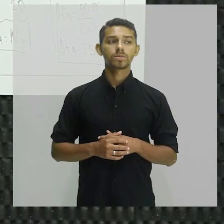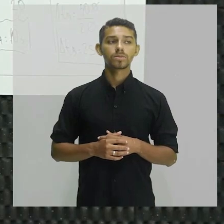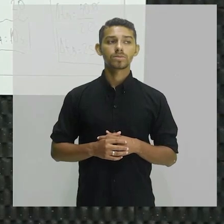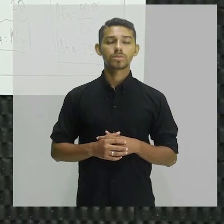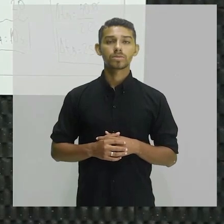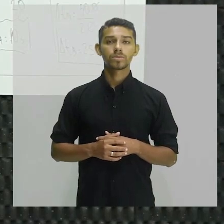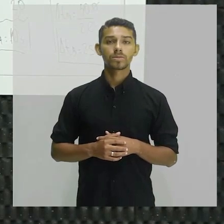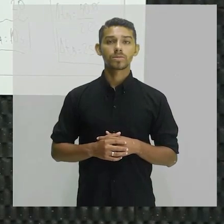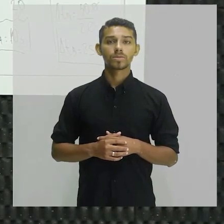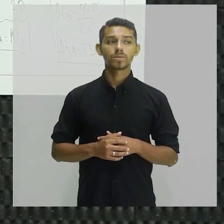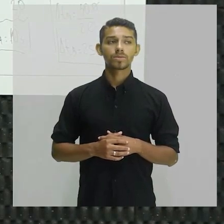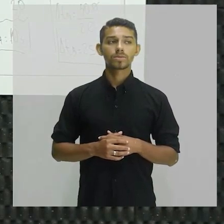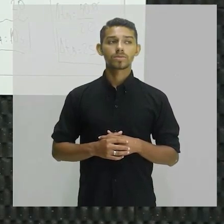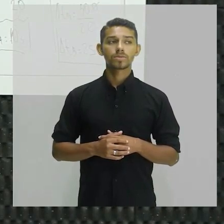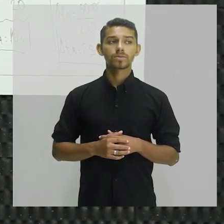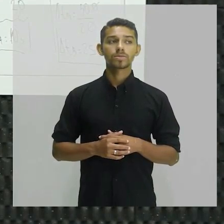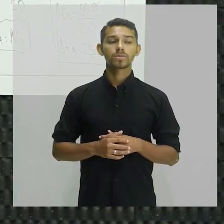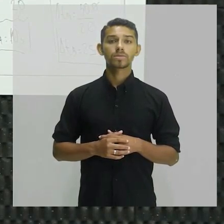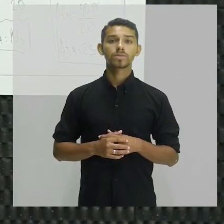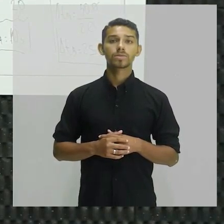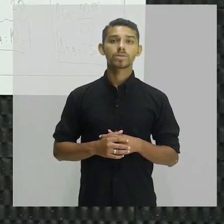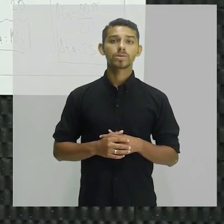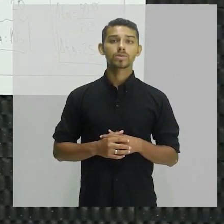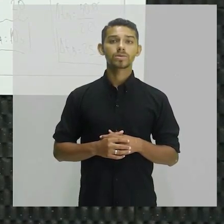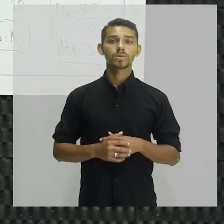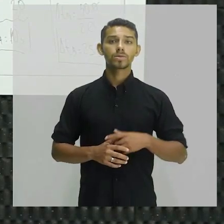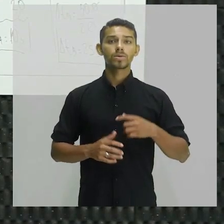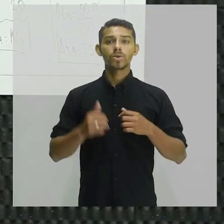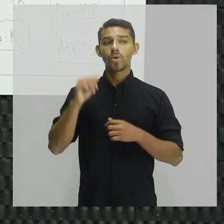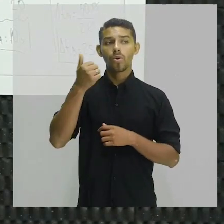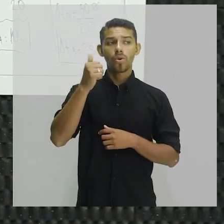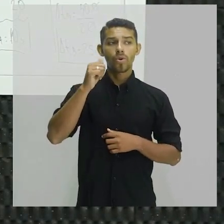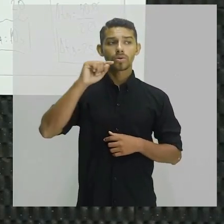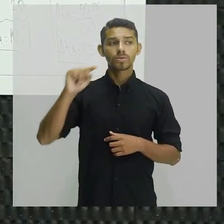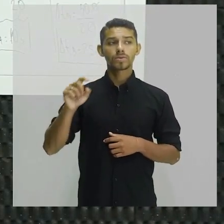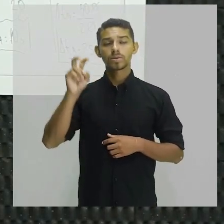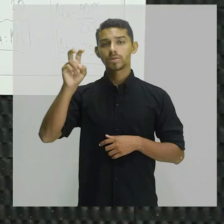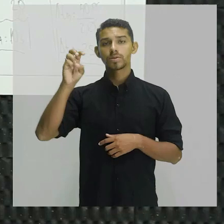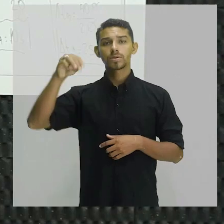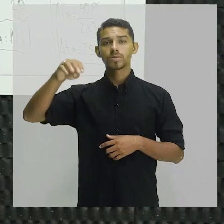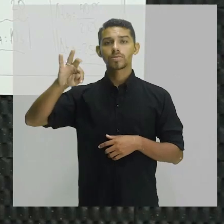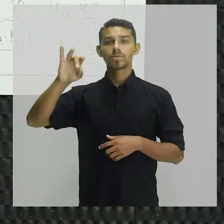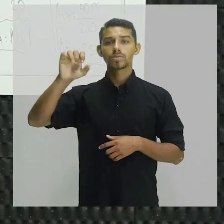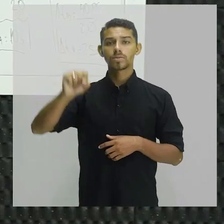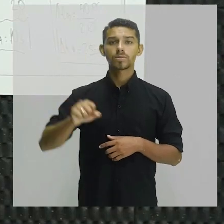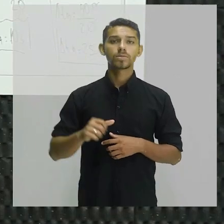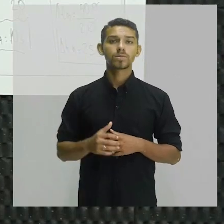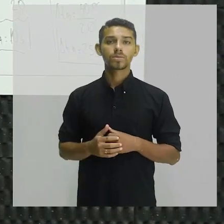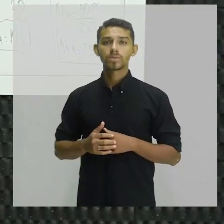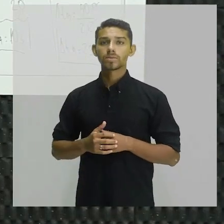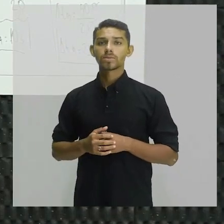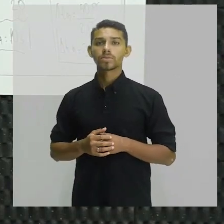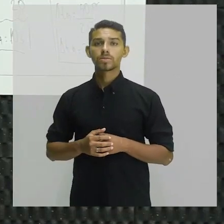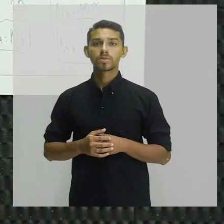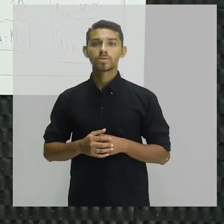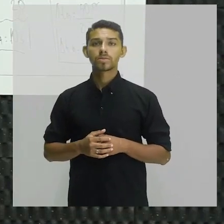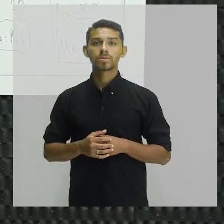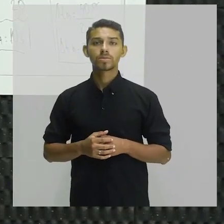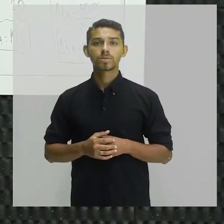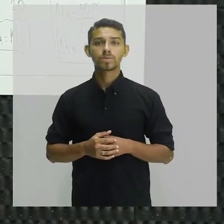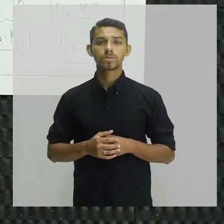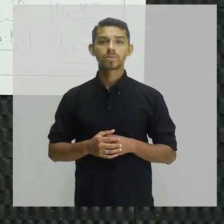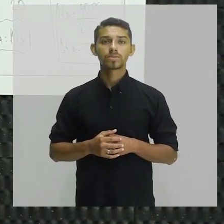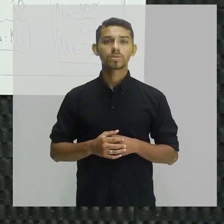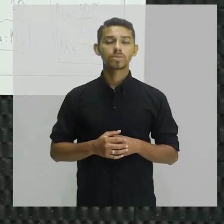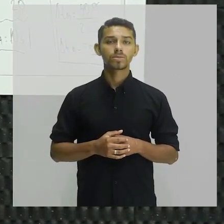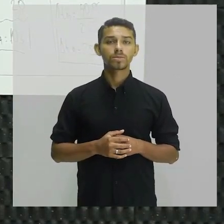11,5 metros, por exemplo, se foi o espaço que ele percorreu. No caso do 2, a gente pode utilizar aqui o tempo como 2,